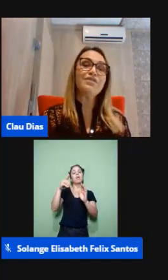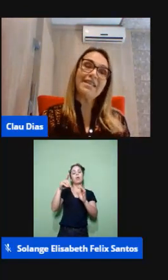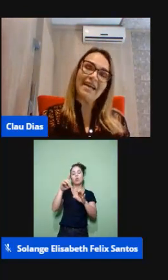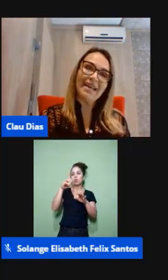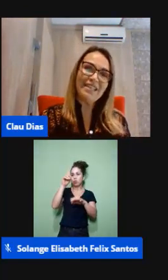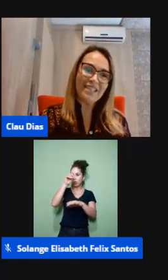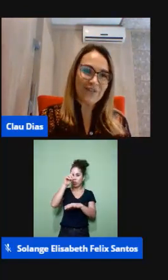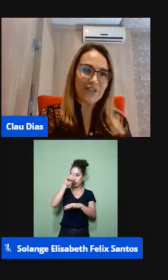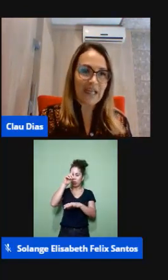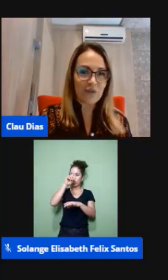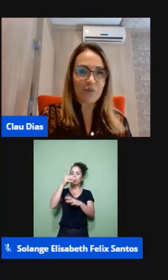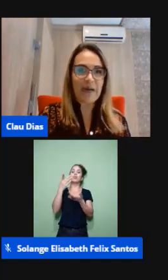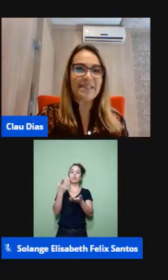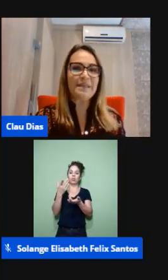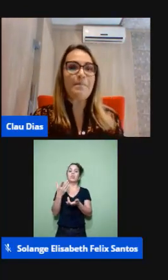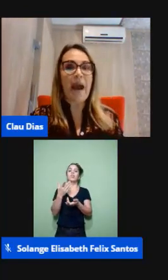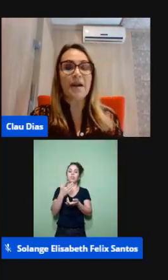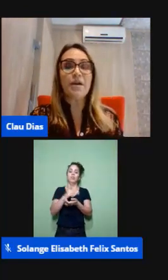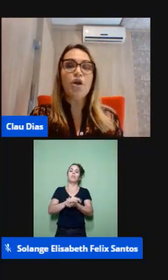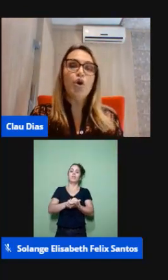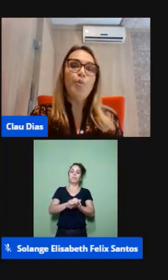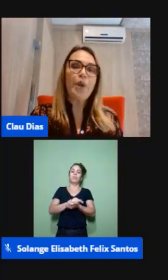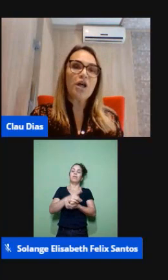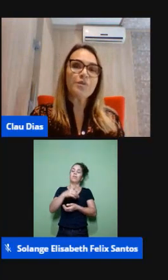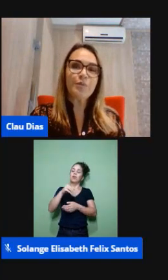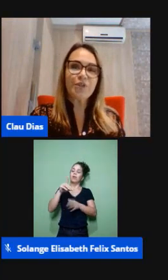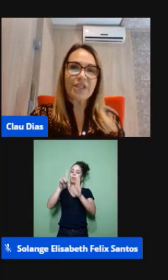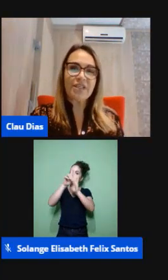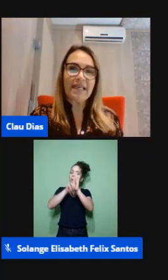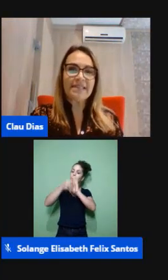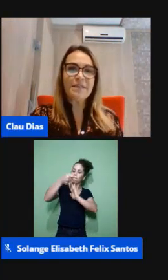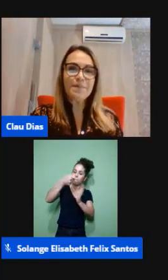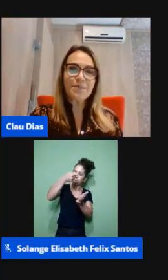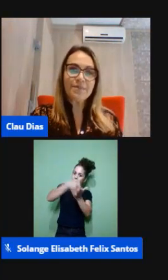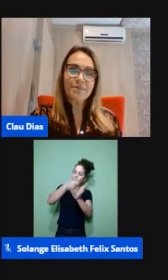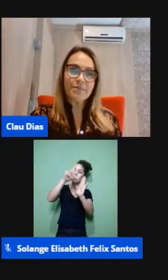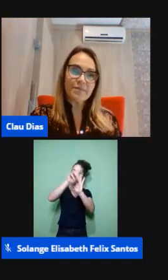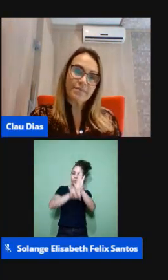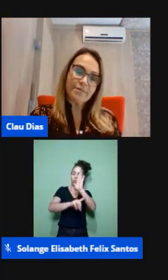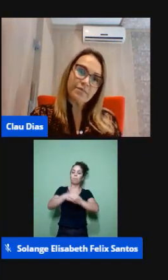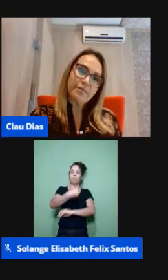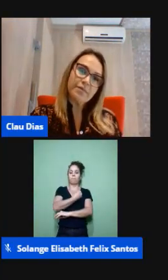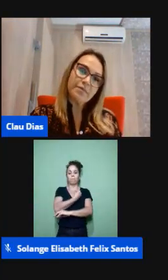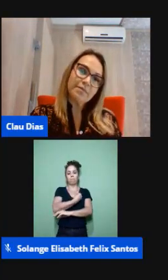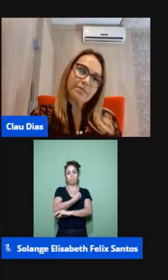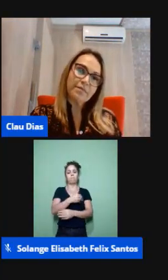ali, a gente vai estar garantindo o direito de participar. O próximo, por gentileza.